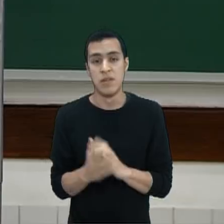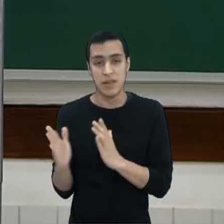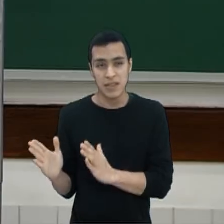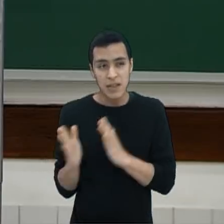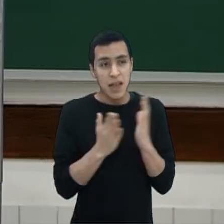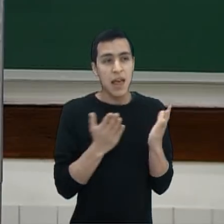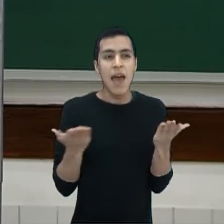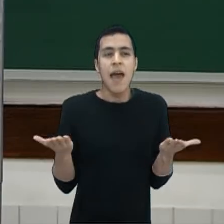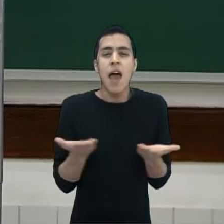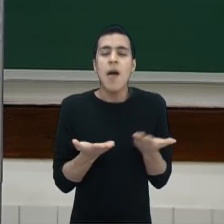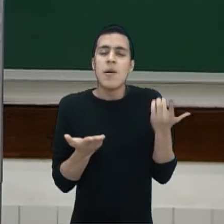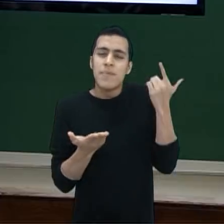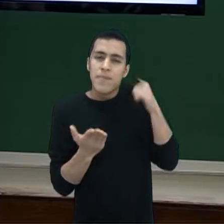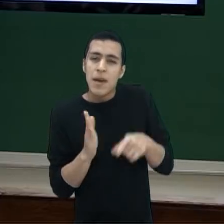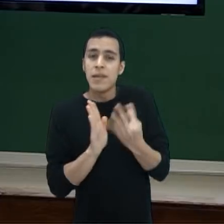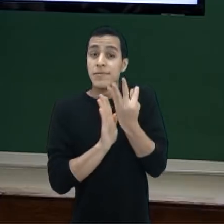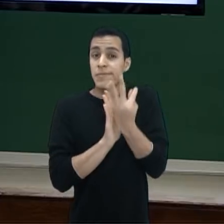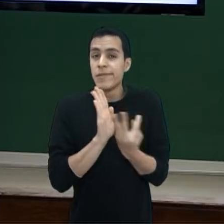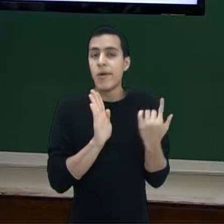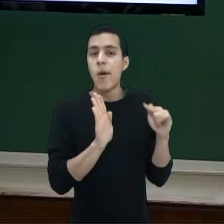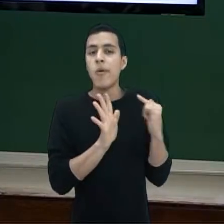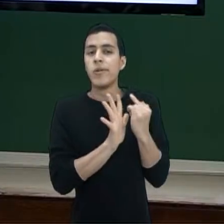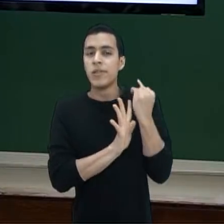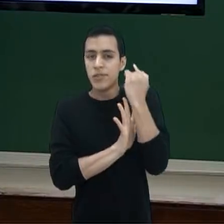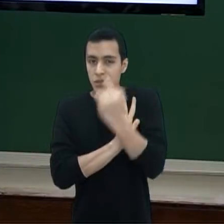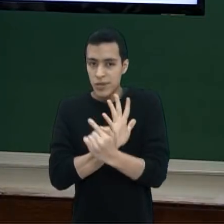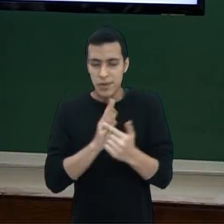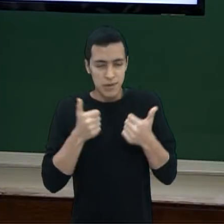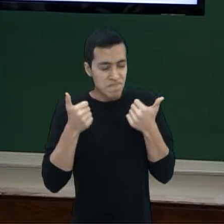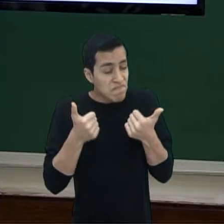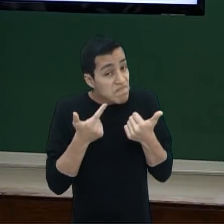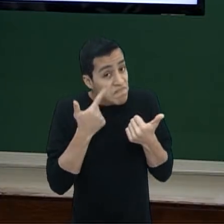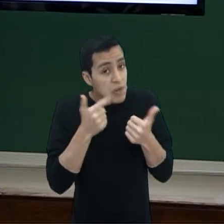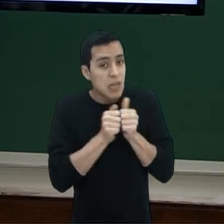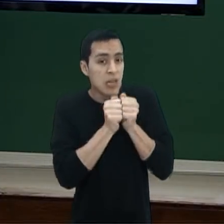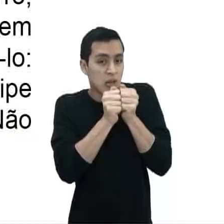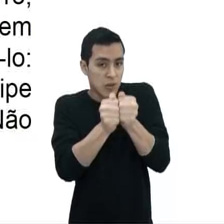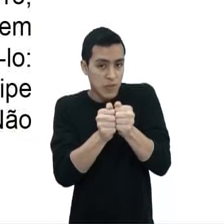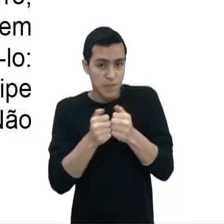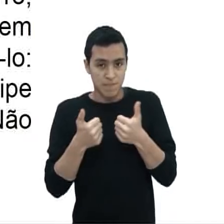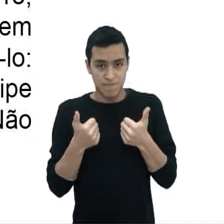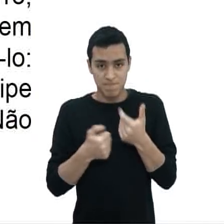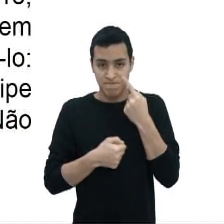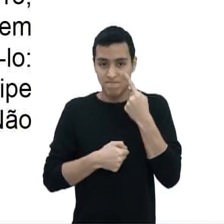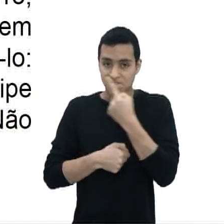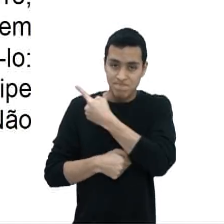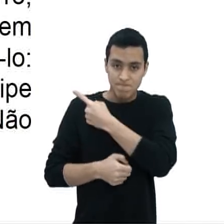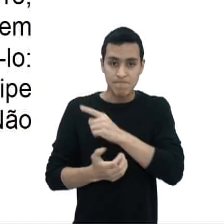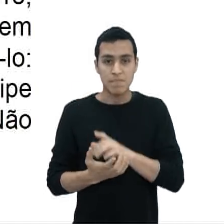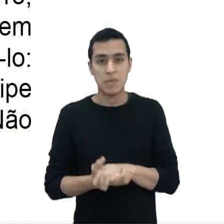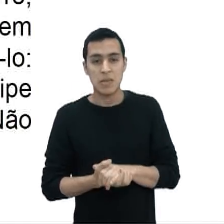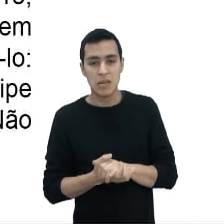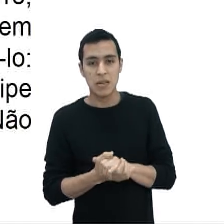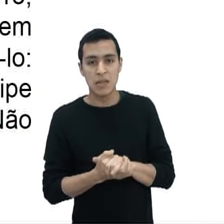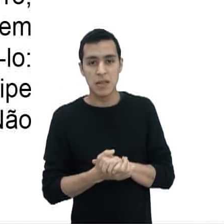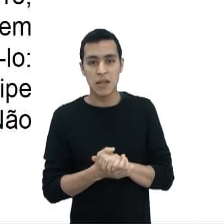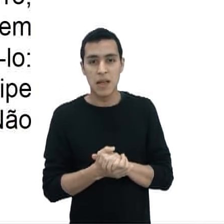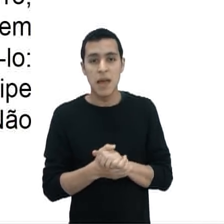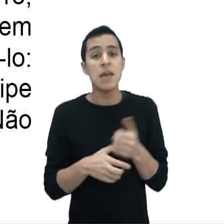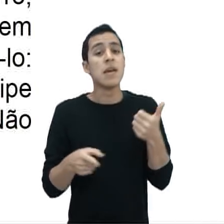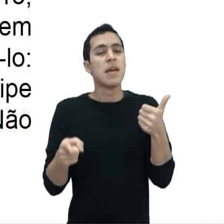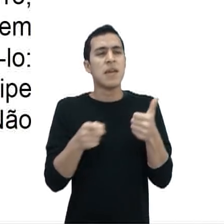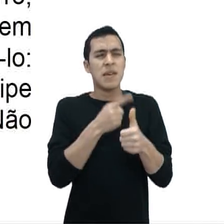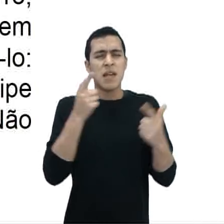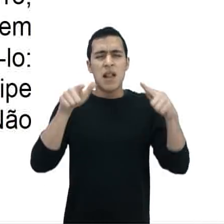Agora vamos aqui para mais um texto de um outro gênero discursivo. Vamos ver se vocês me acompanham aqui. Olha lá, vamos ler. Primeiro a gente tem aqui